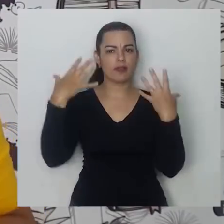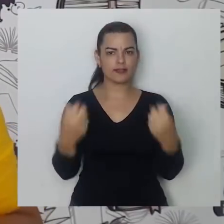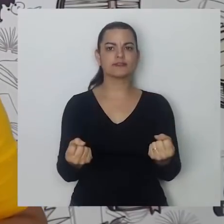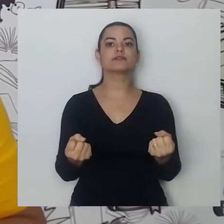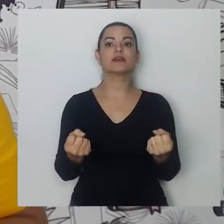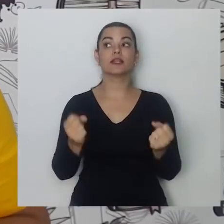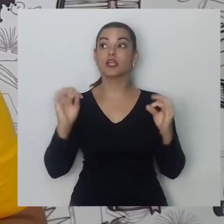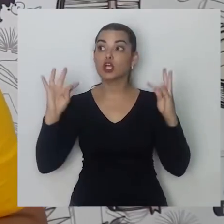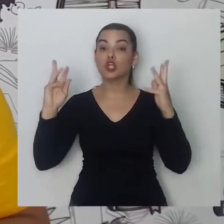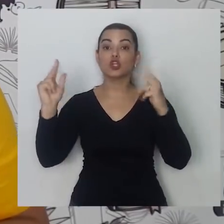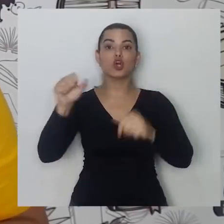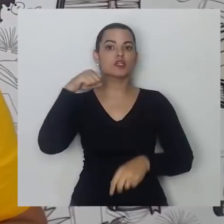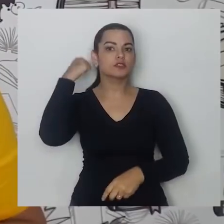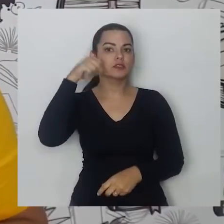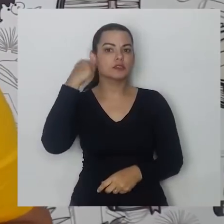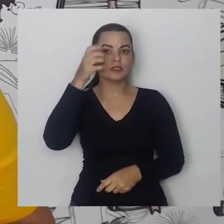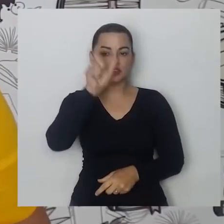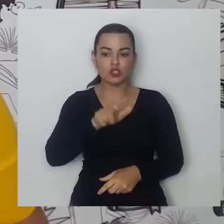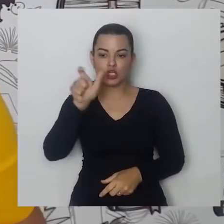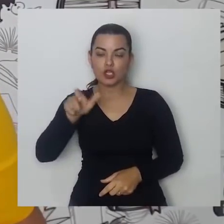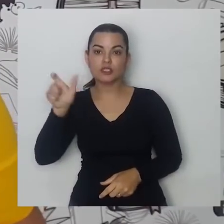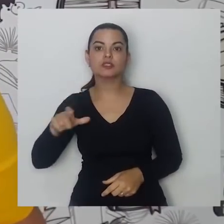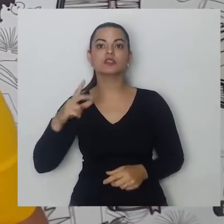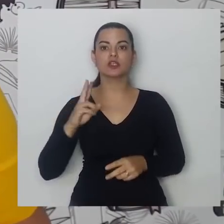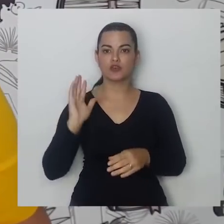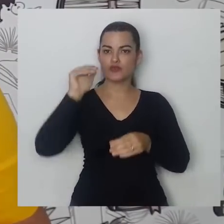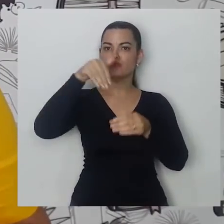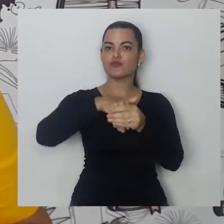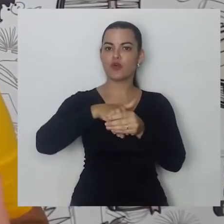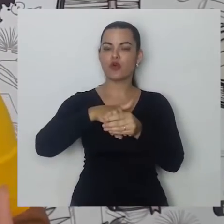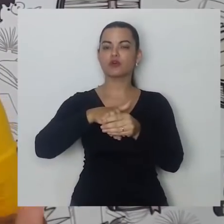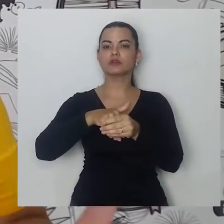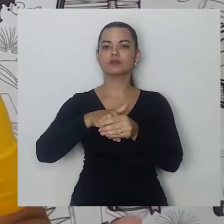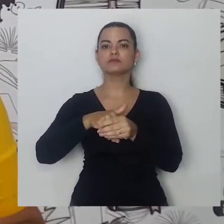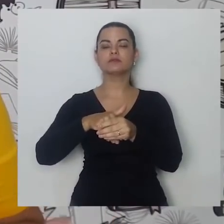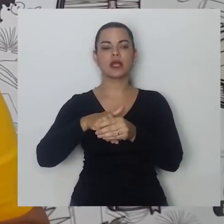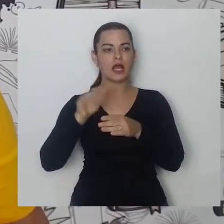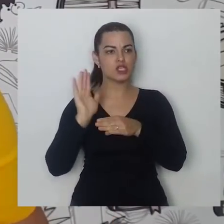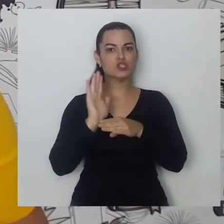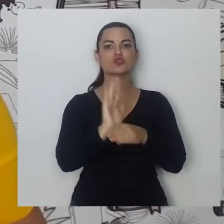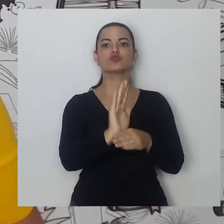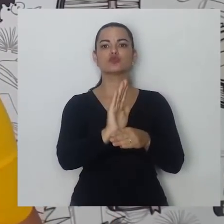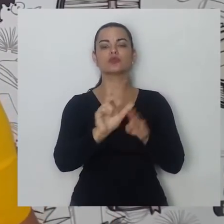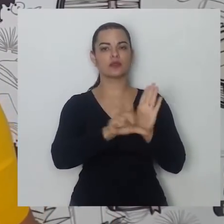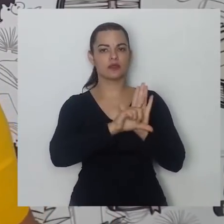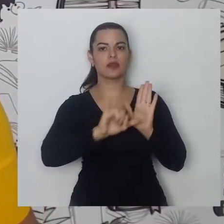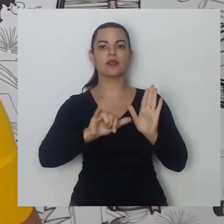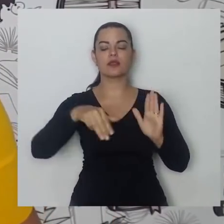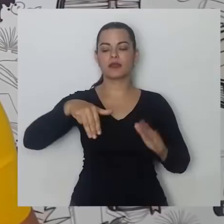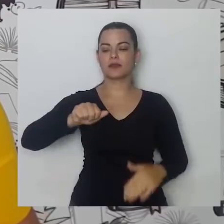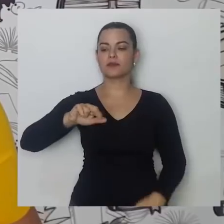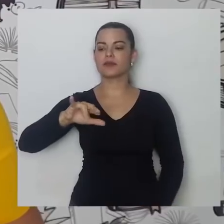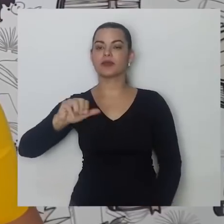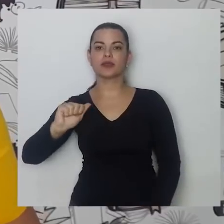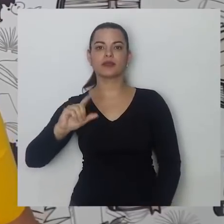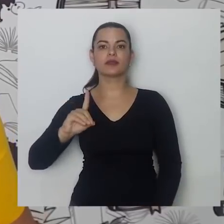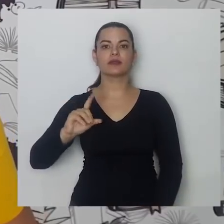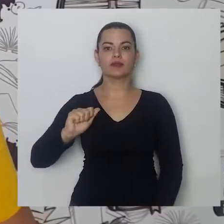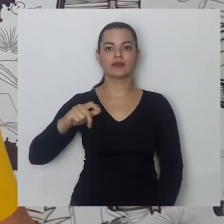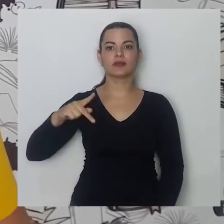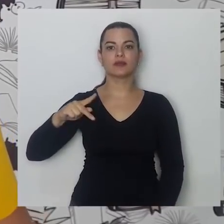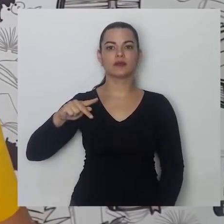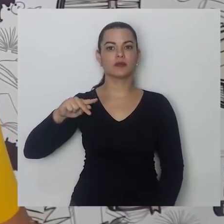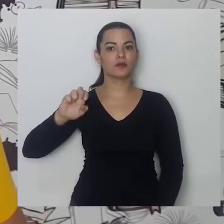que todo mundo votou a favor dessa lei, que é a Lei Maria da Penha, que em